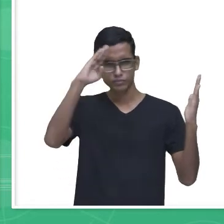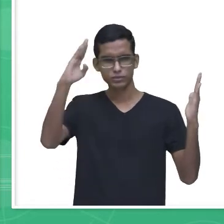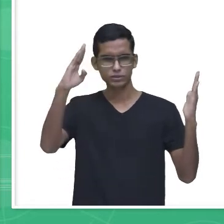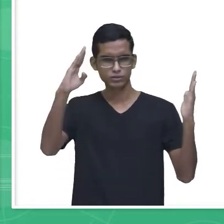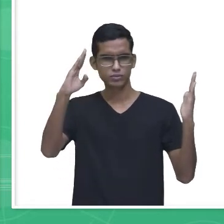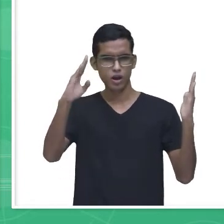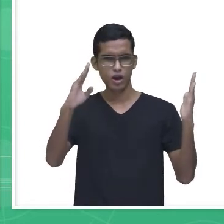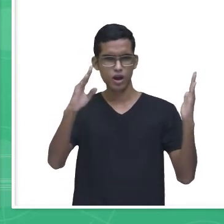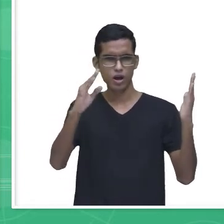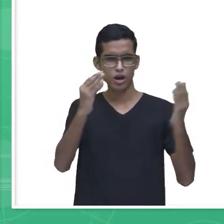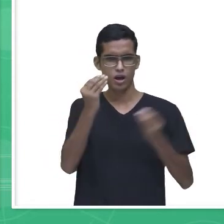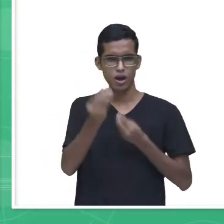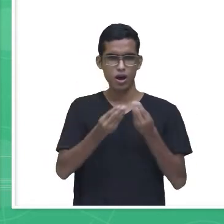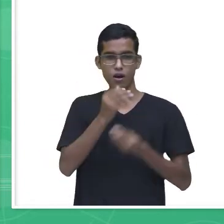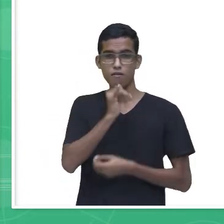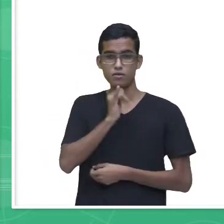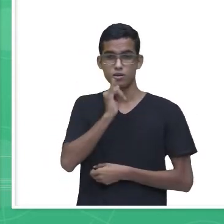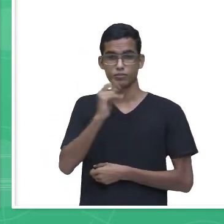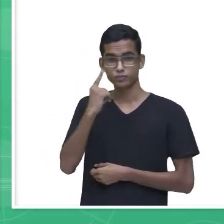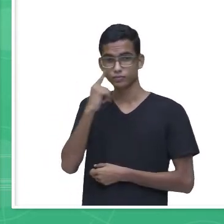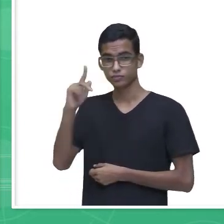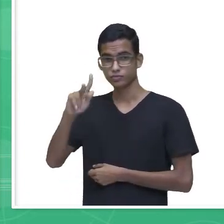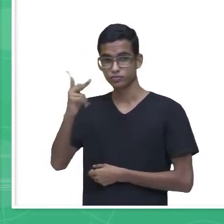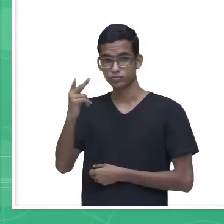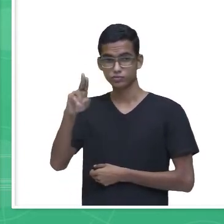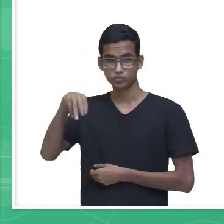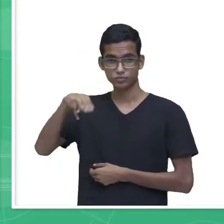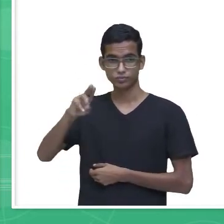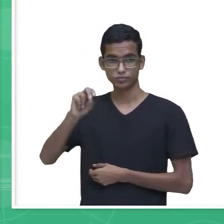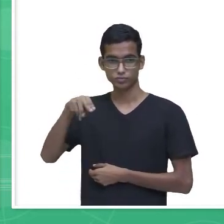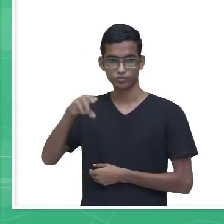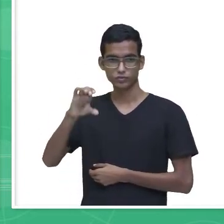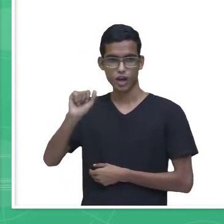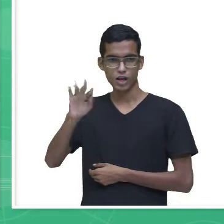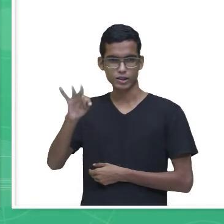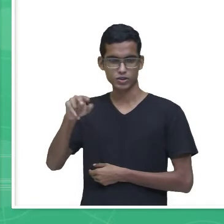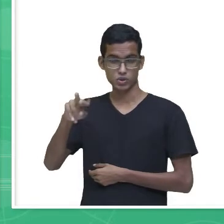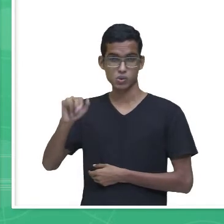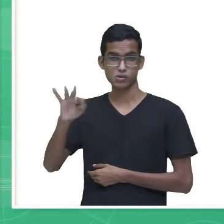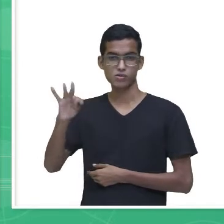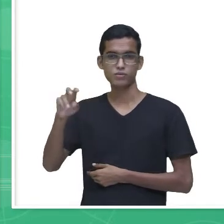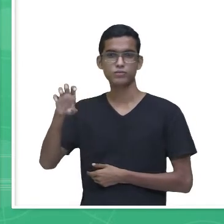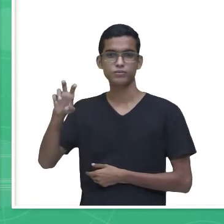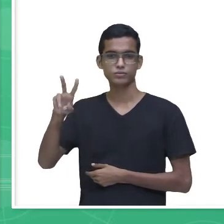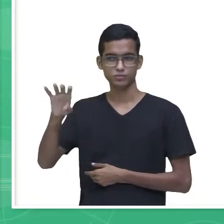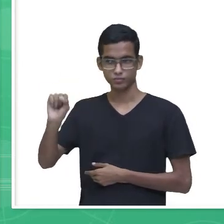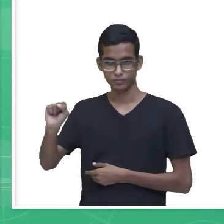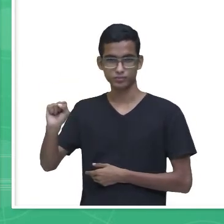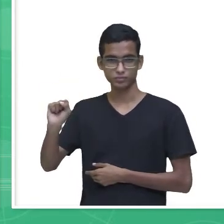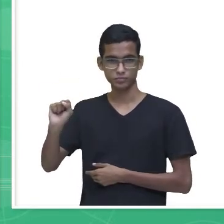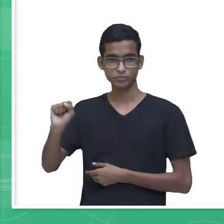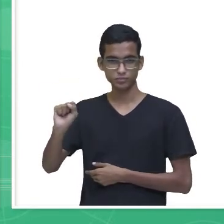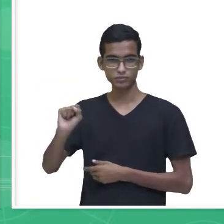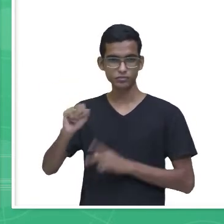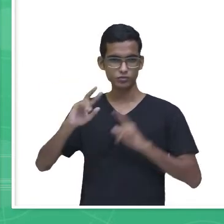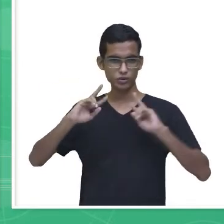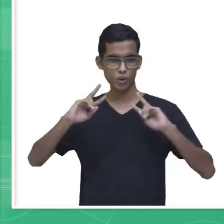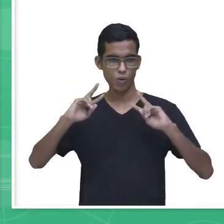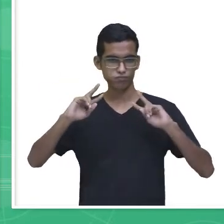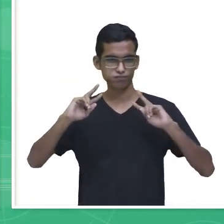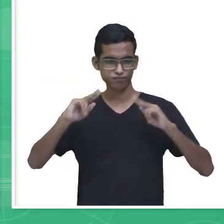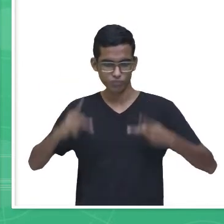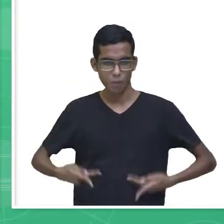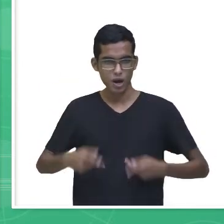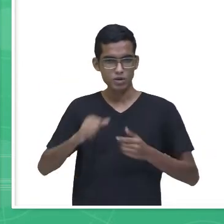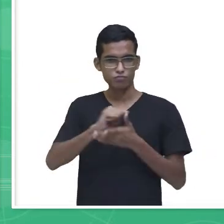activities, né, uma palavra cognata, inclusive, né, um termo cognato, atividade humana que aparece na pergunta são palavras cognatas, e